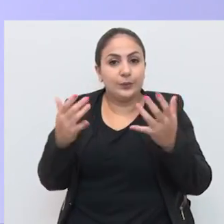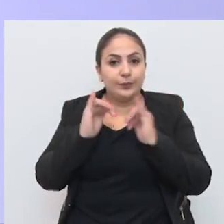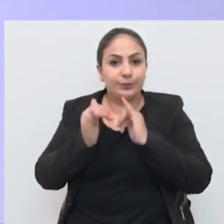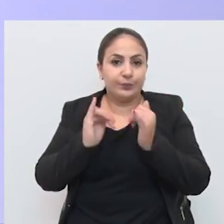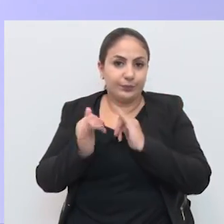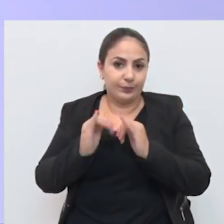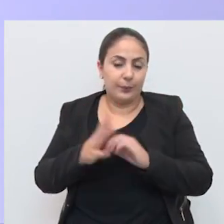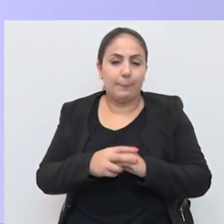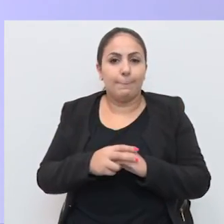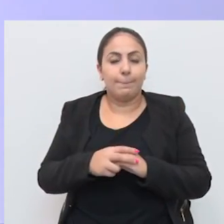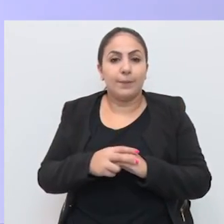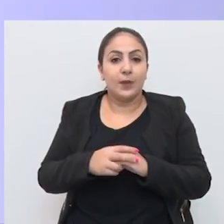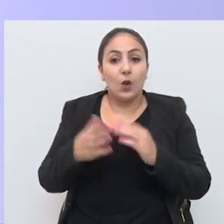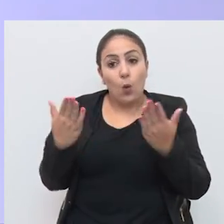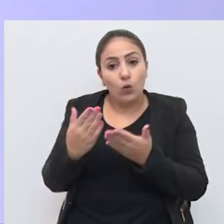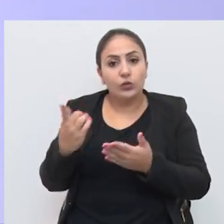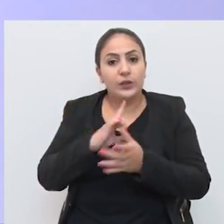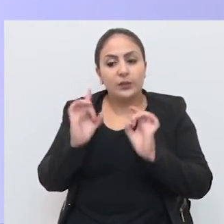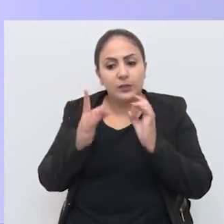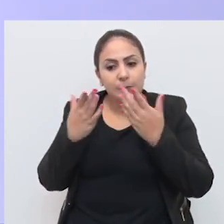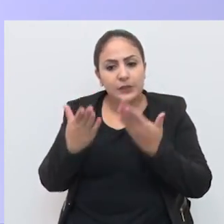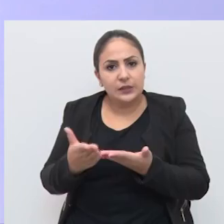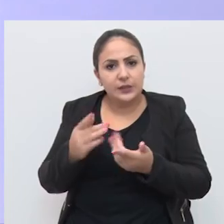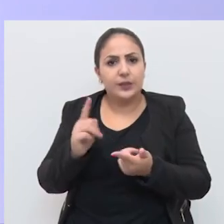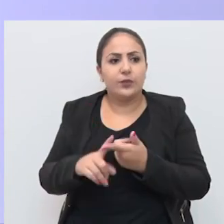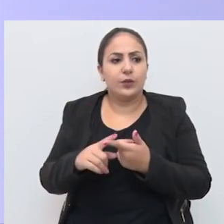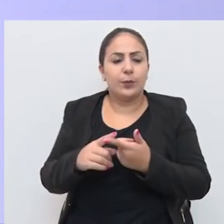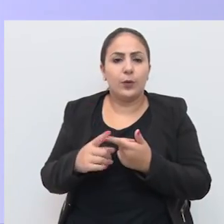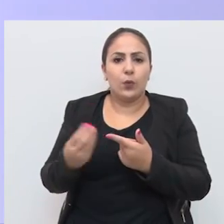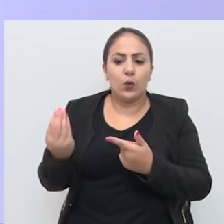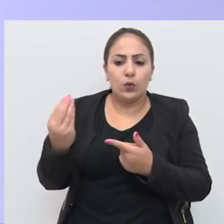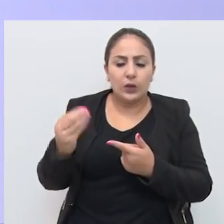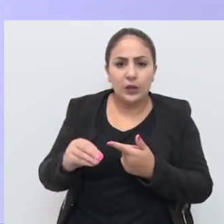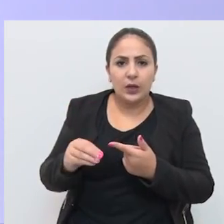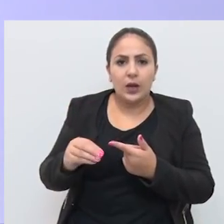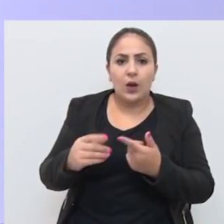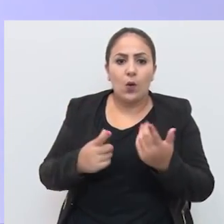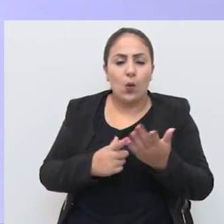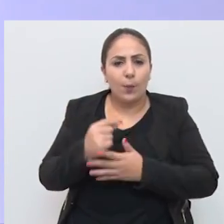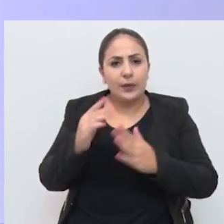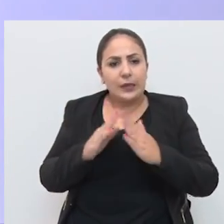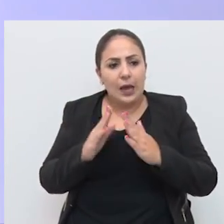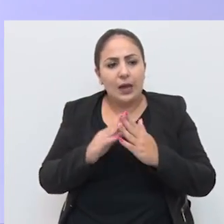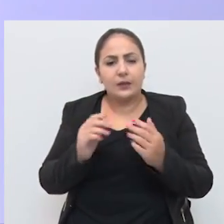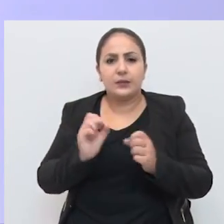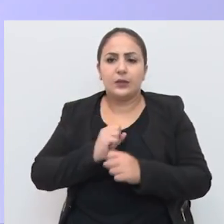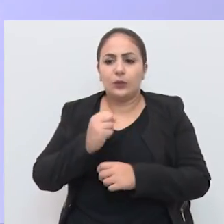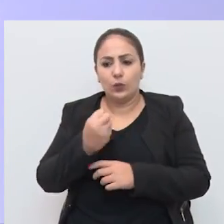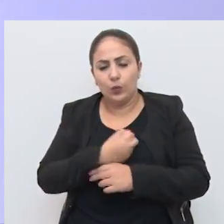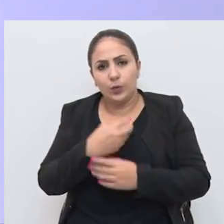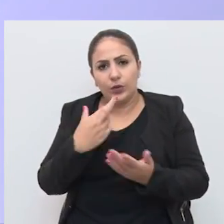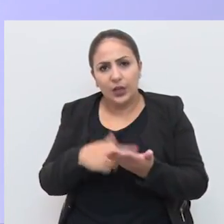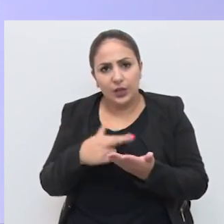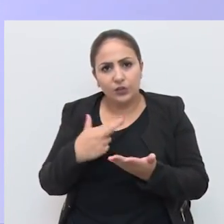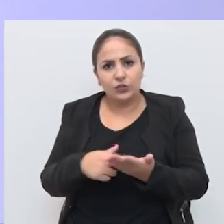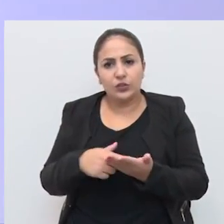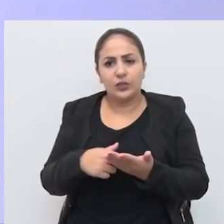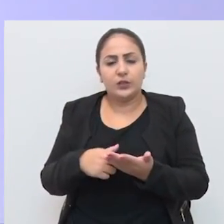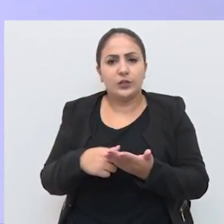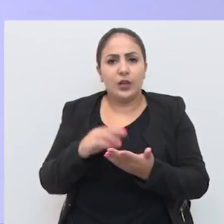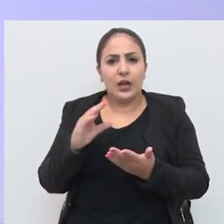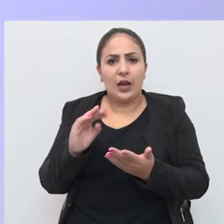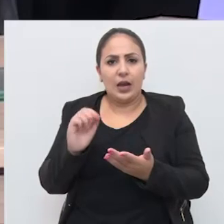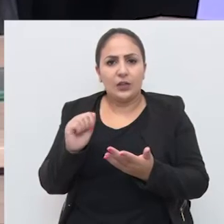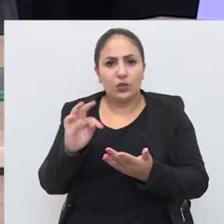da forma que ele achava melhor. Hoje existem campos específicos para informar a data de aquisição de imóvel, número de registro em cartório, número